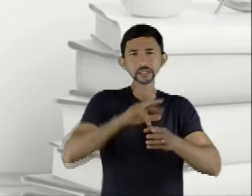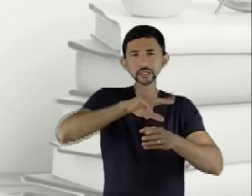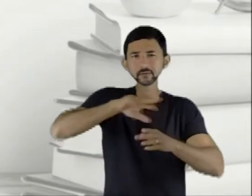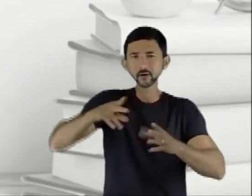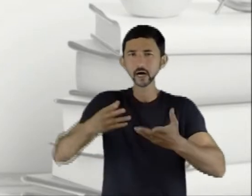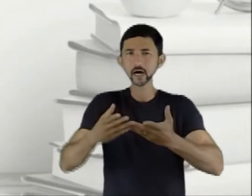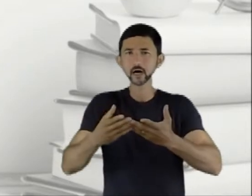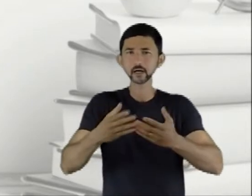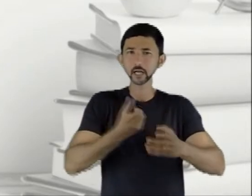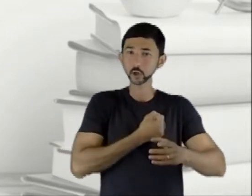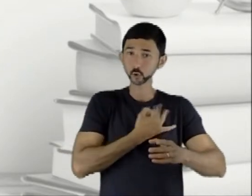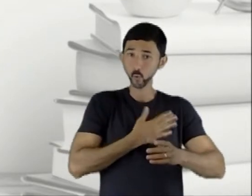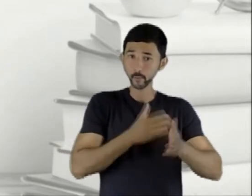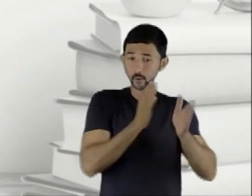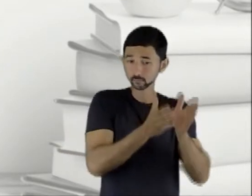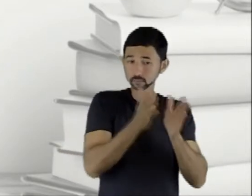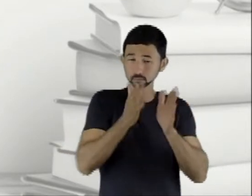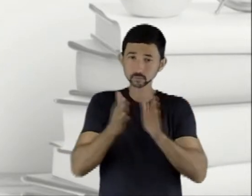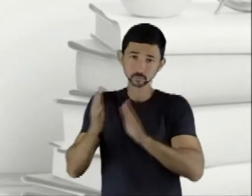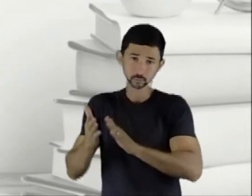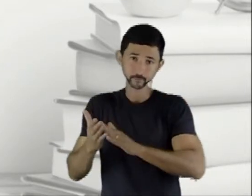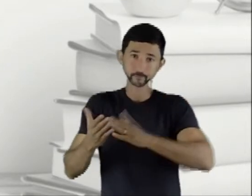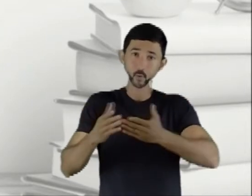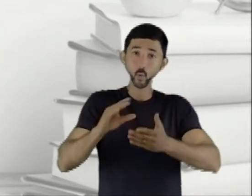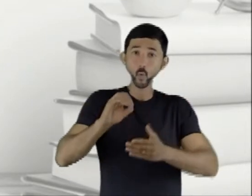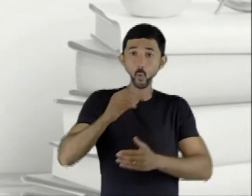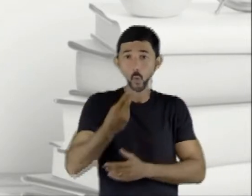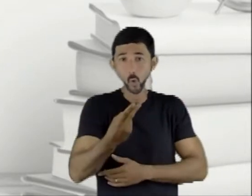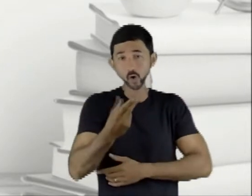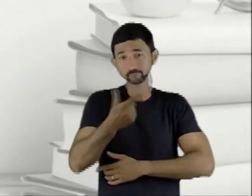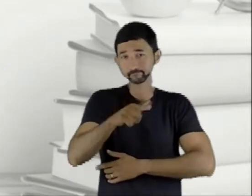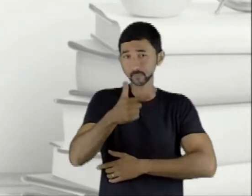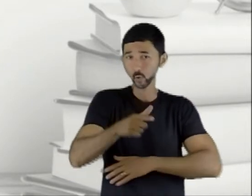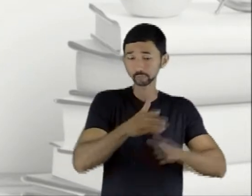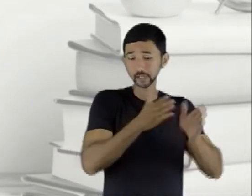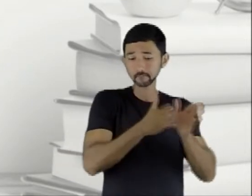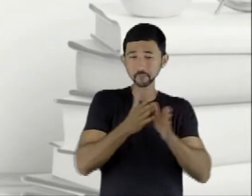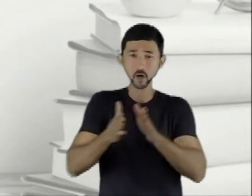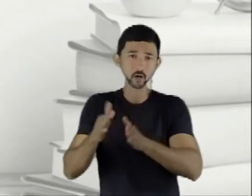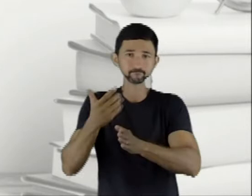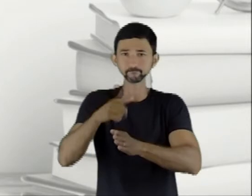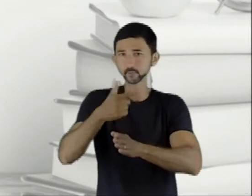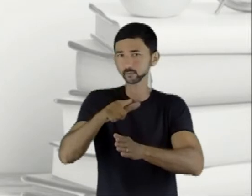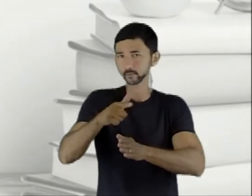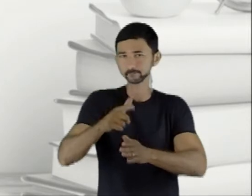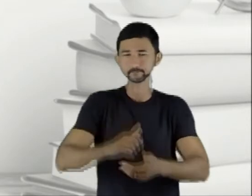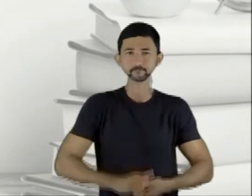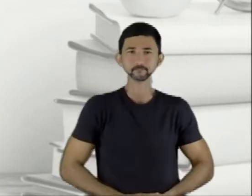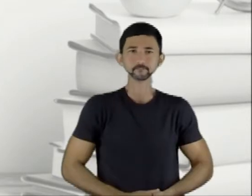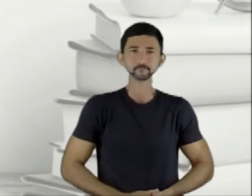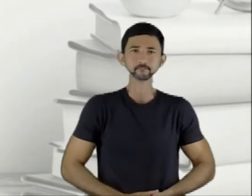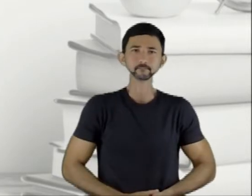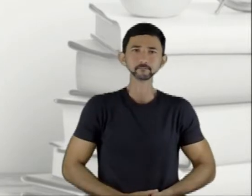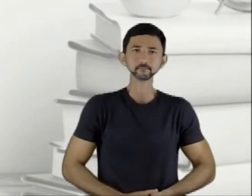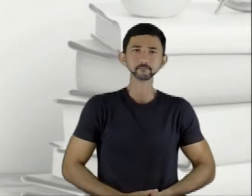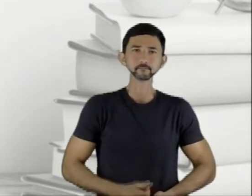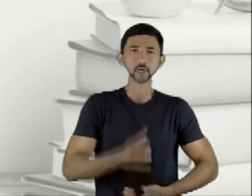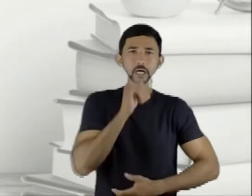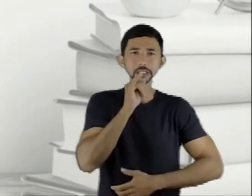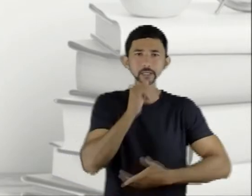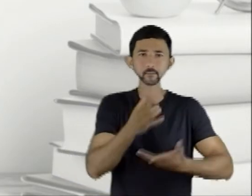valores possuem a mesma frequência. Ou ainda pode não ter moda, quando nenhum valor se repete, certo? Então a